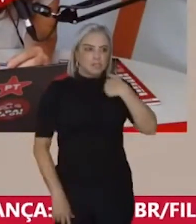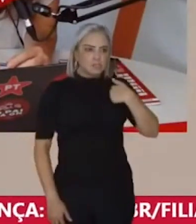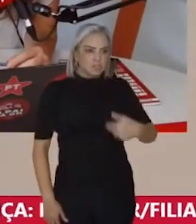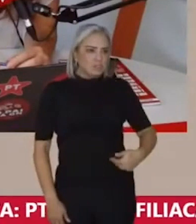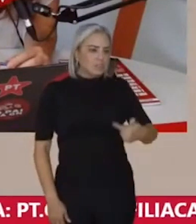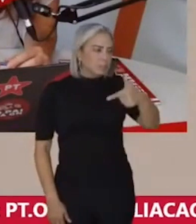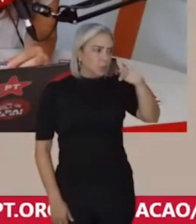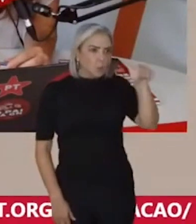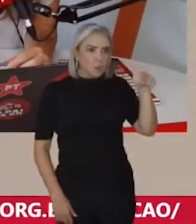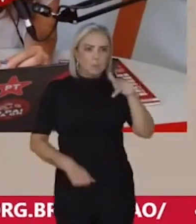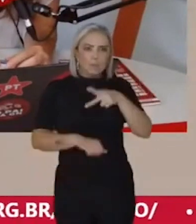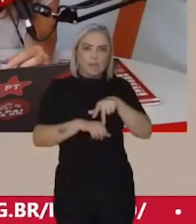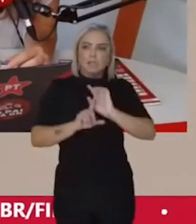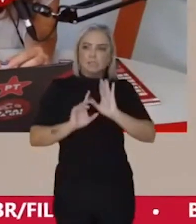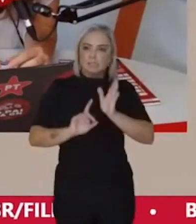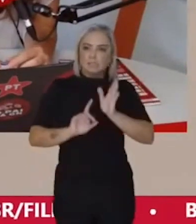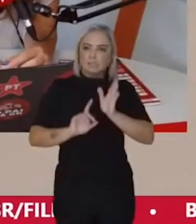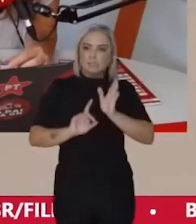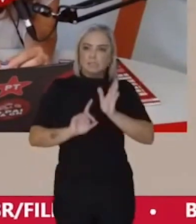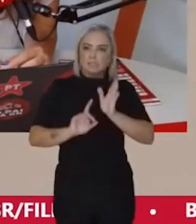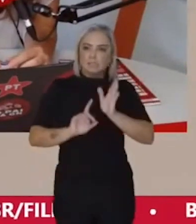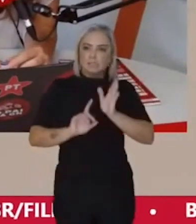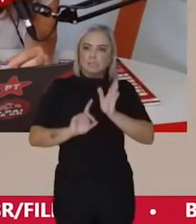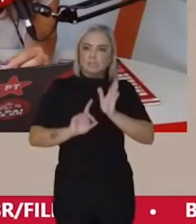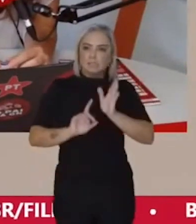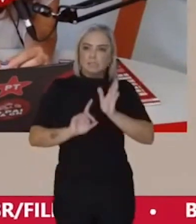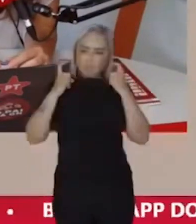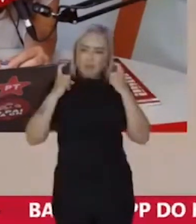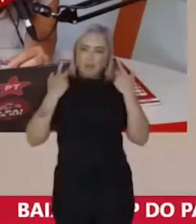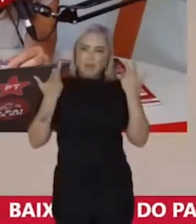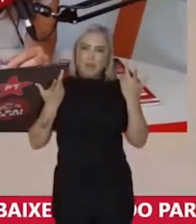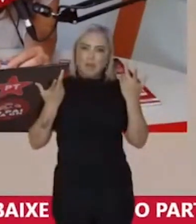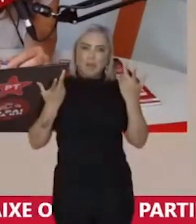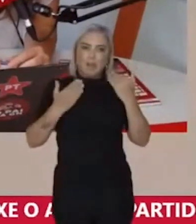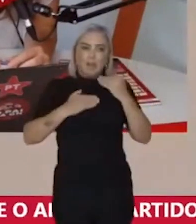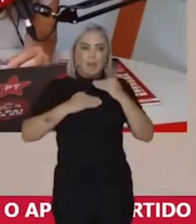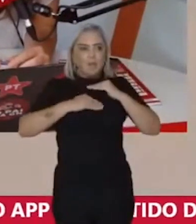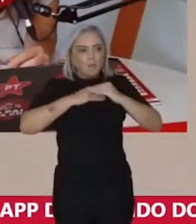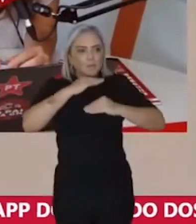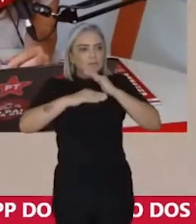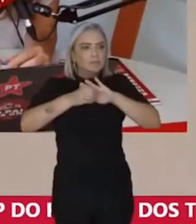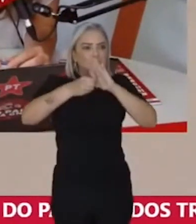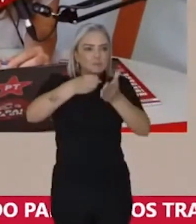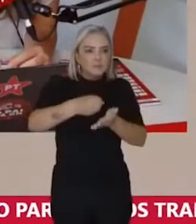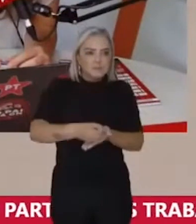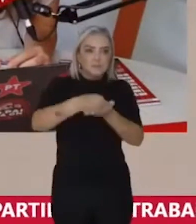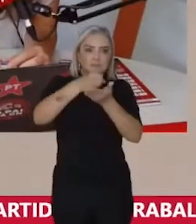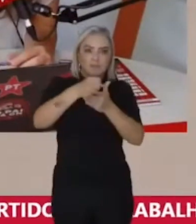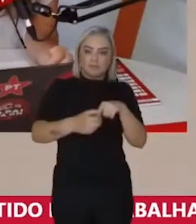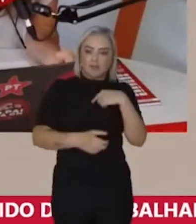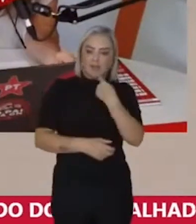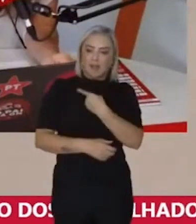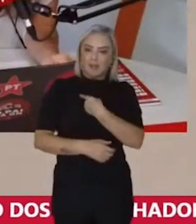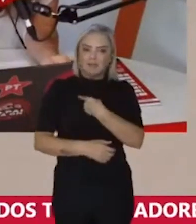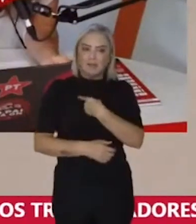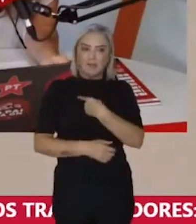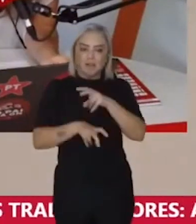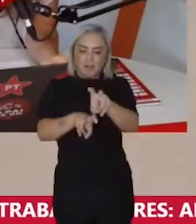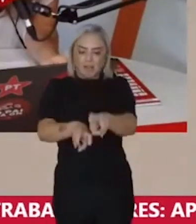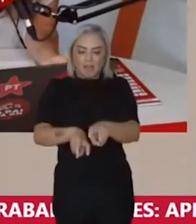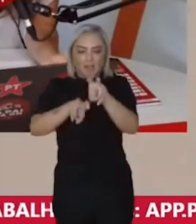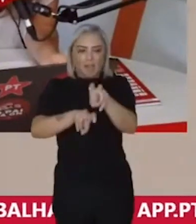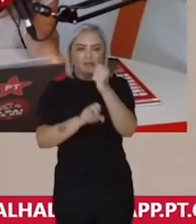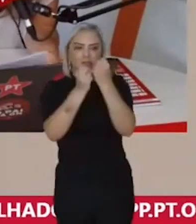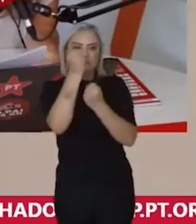outros lugares, já se preocupam fortemente com a questão do desenvolvimento sustentável. Então, a nossa agroindústria,